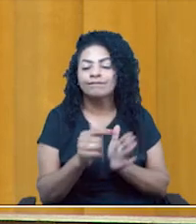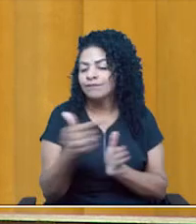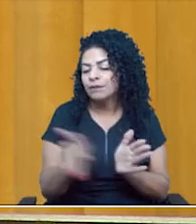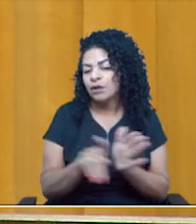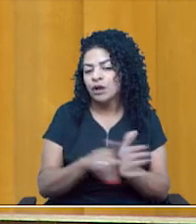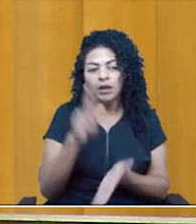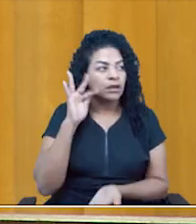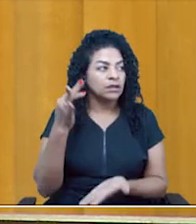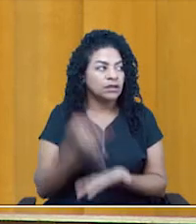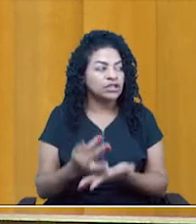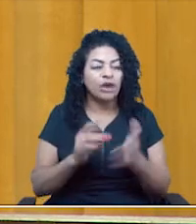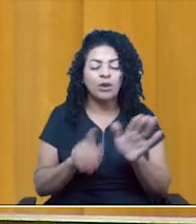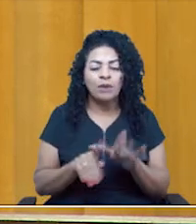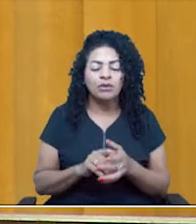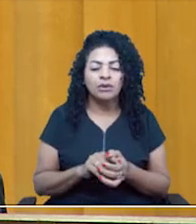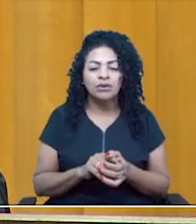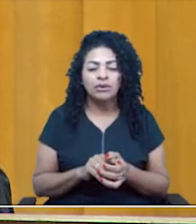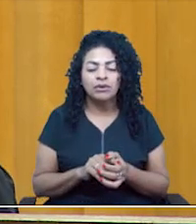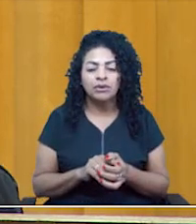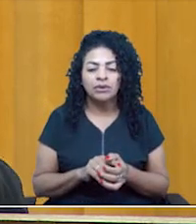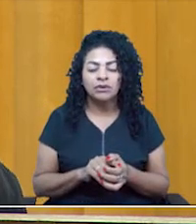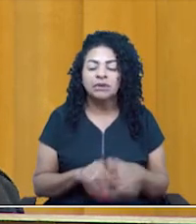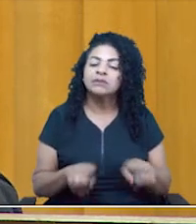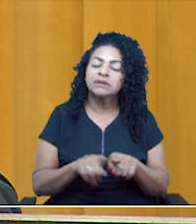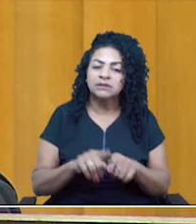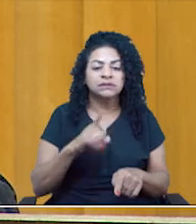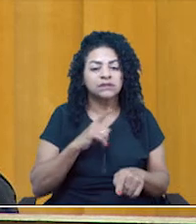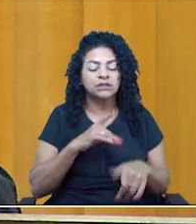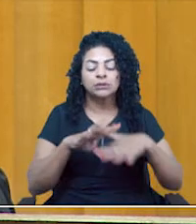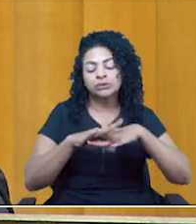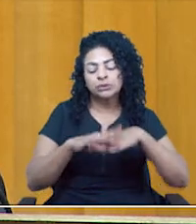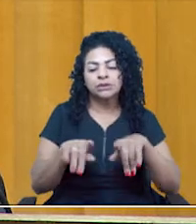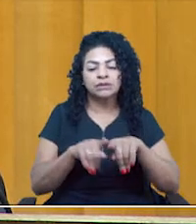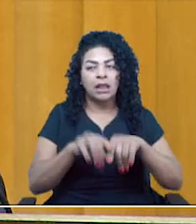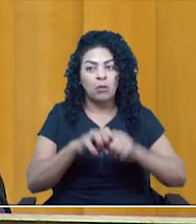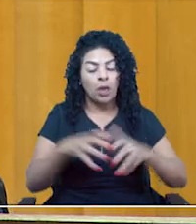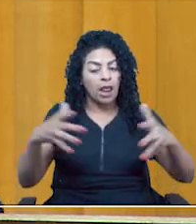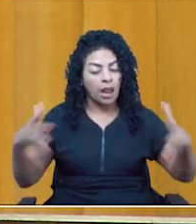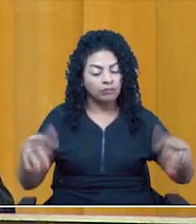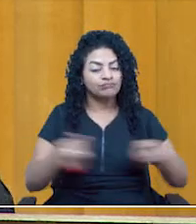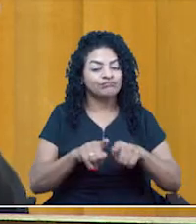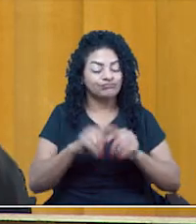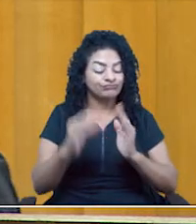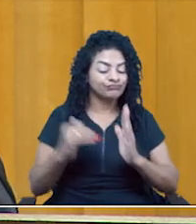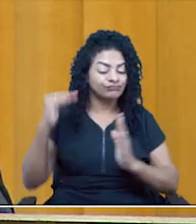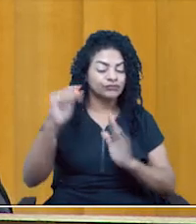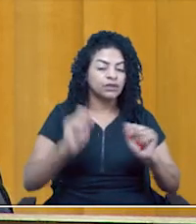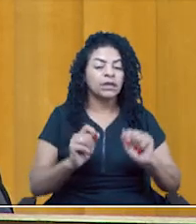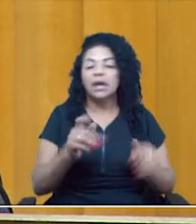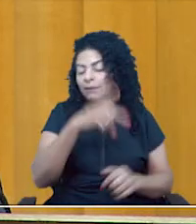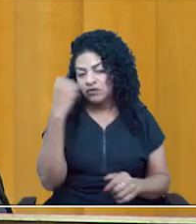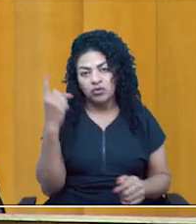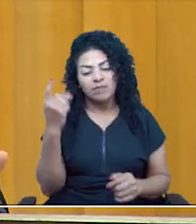completos. Mas vejam, existe um adoecimento mental crescente, mas acima de tudo, que ninguém sabe o tamanho,